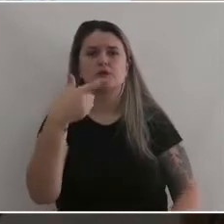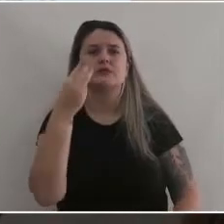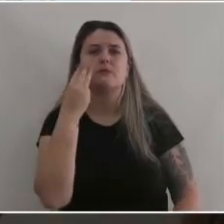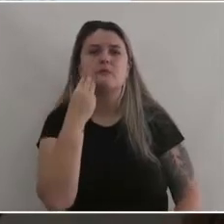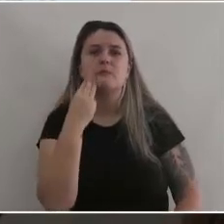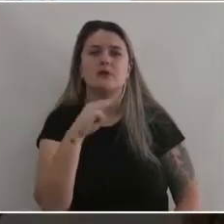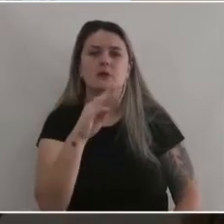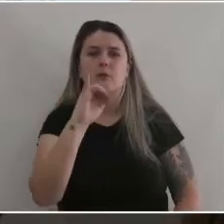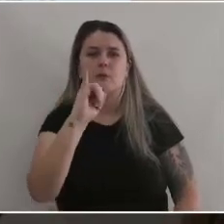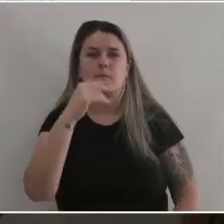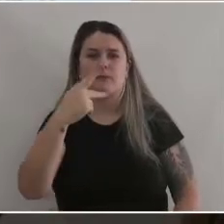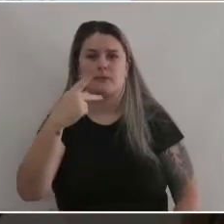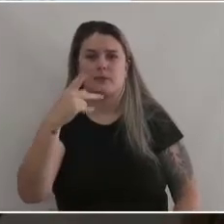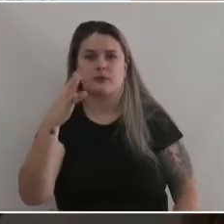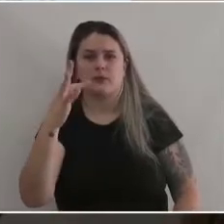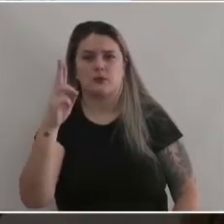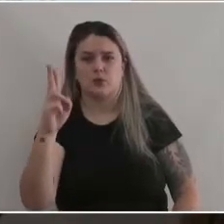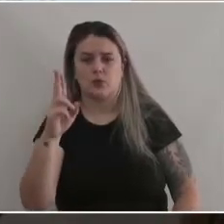12.109.000 de IPTU,